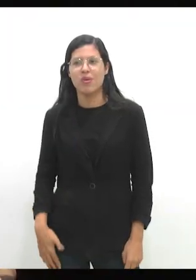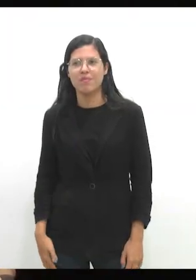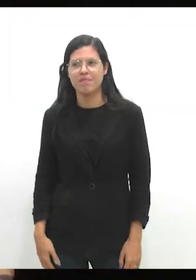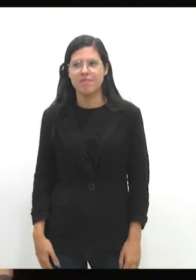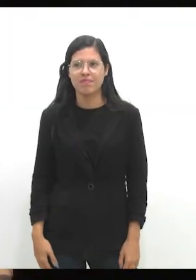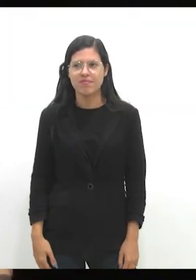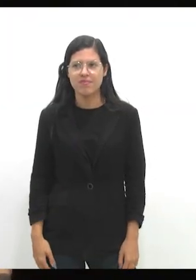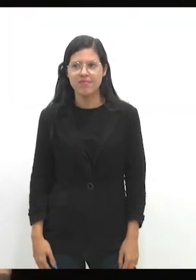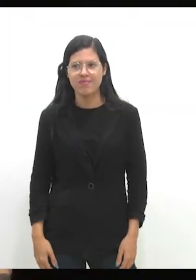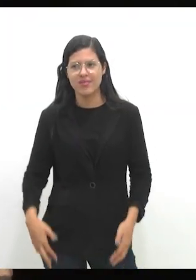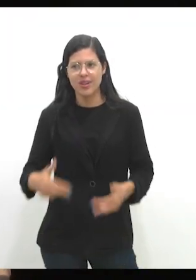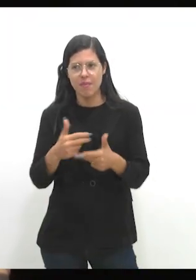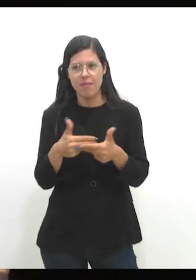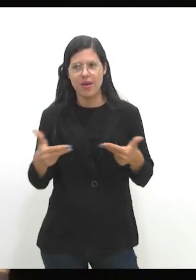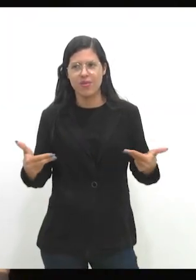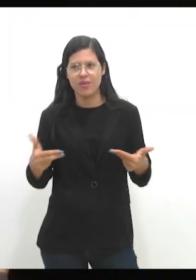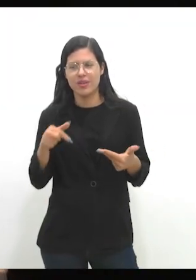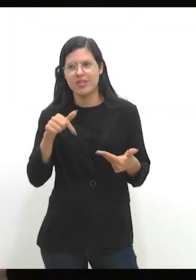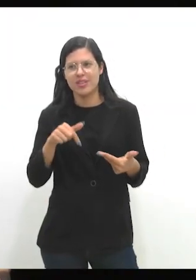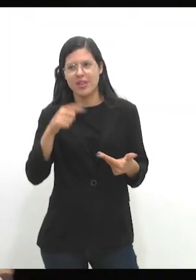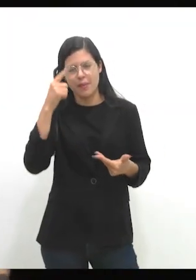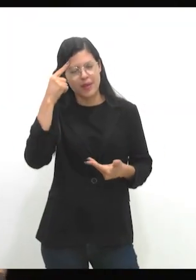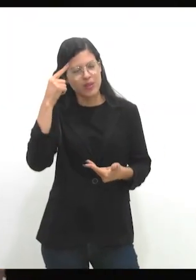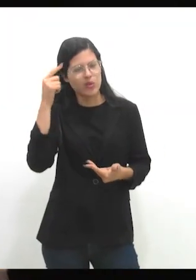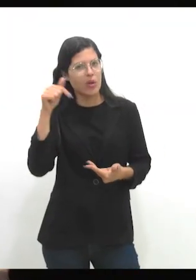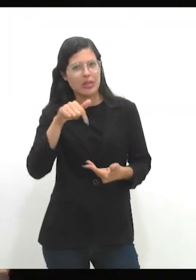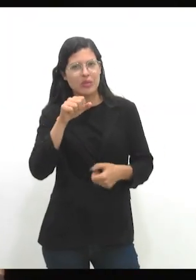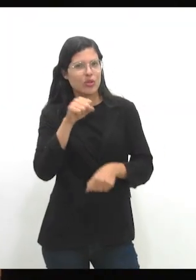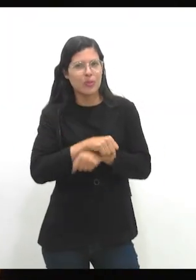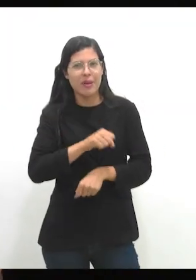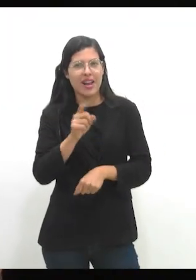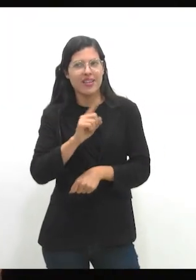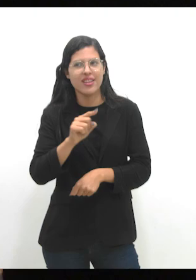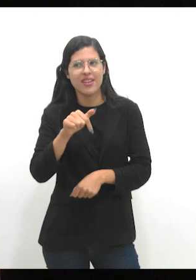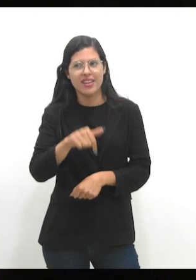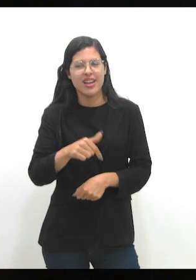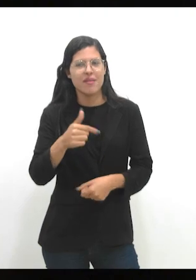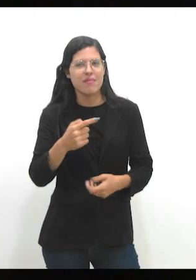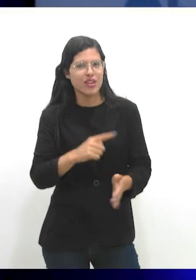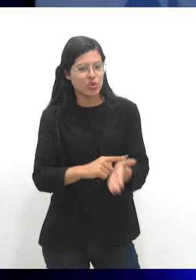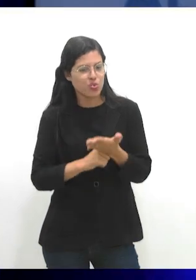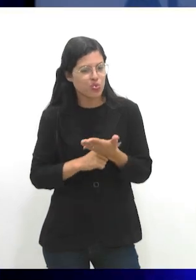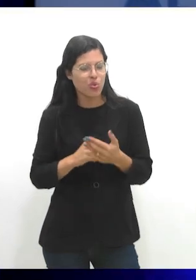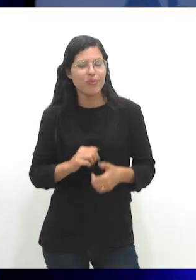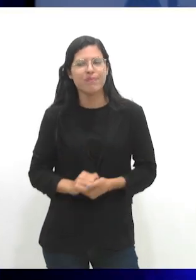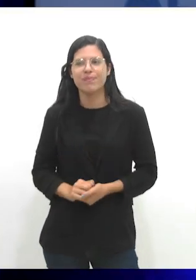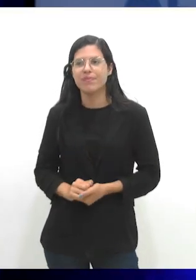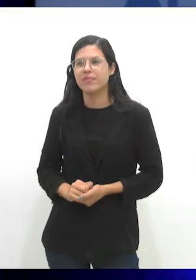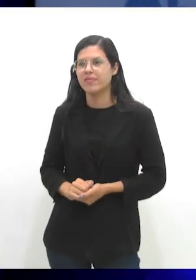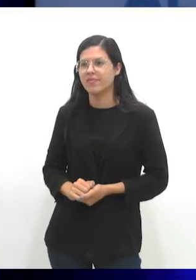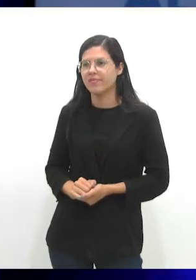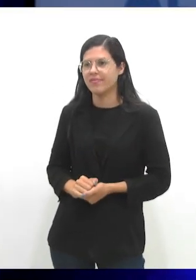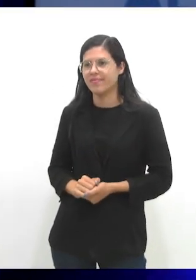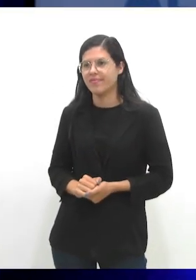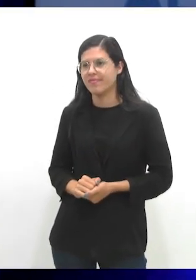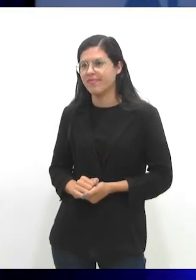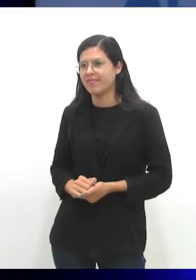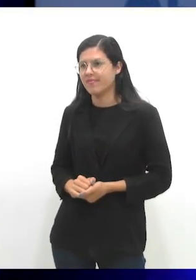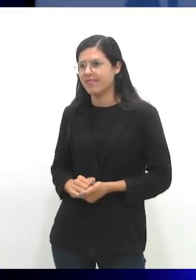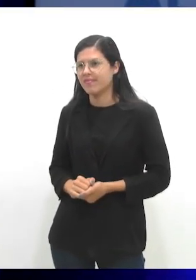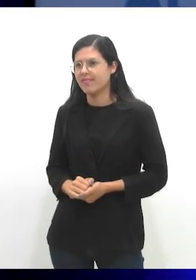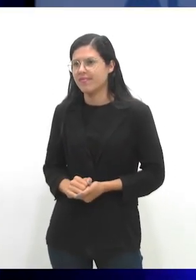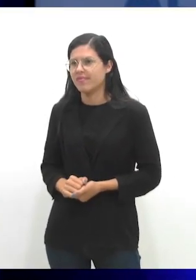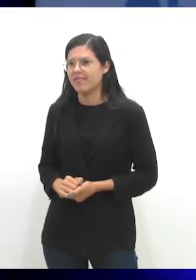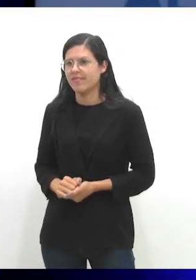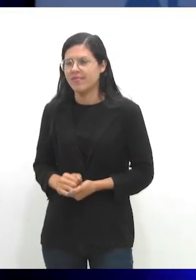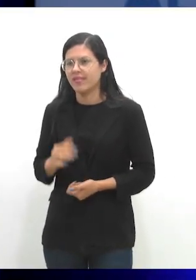cena? Assim, uma coisa que você... Isso eu não esperava e ele me deu um olé. É uma coisa que deu... Eu acho que é